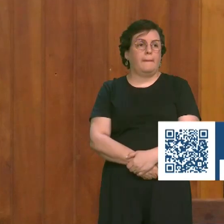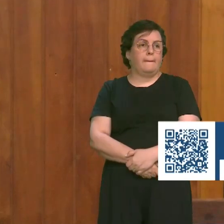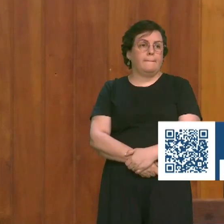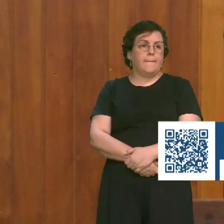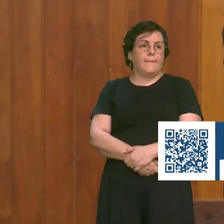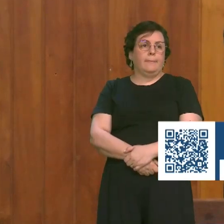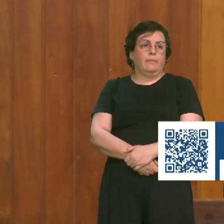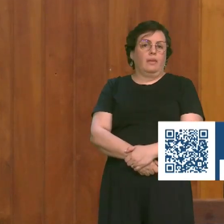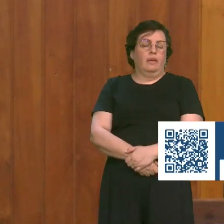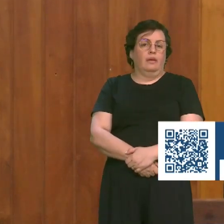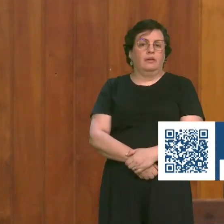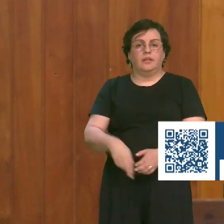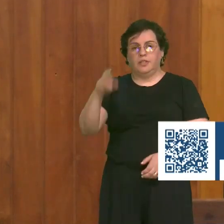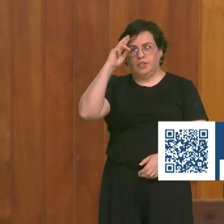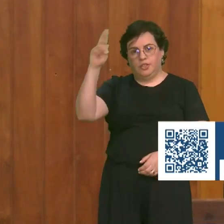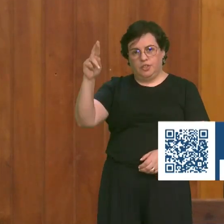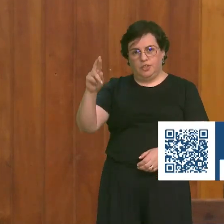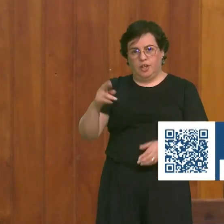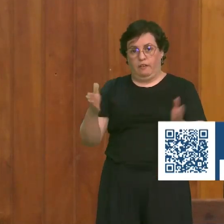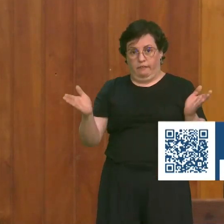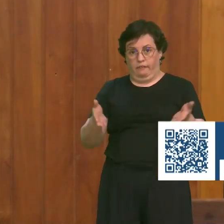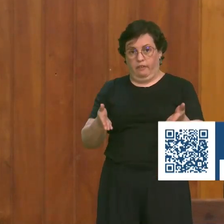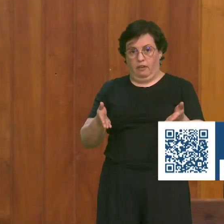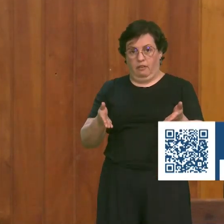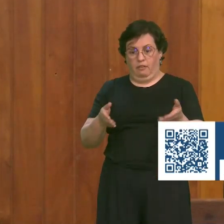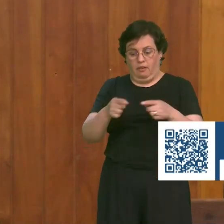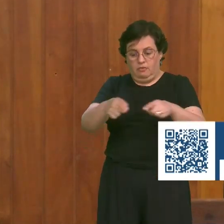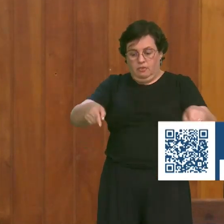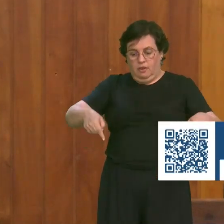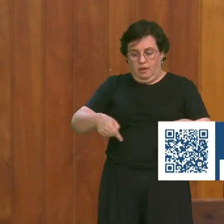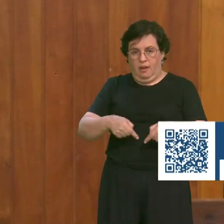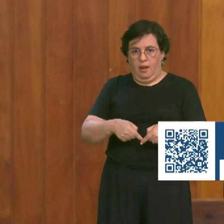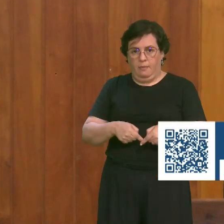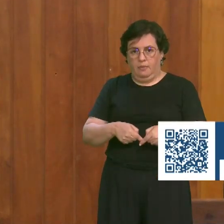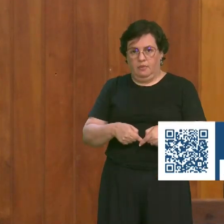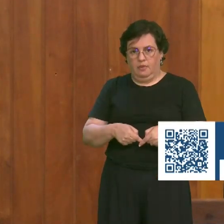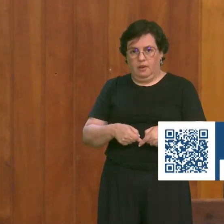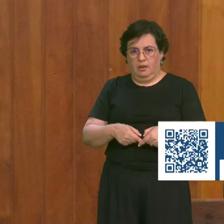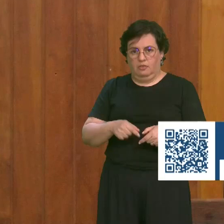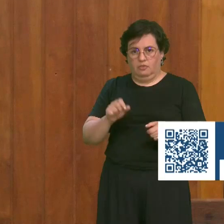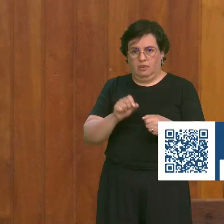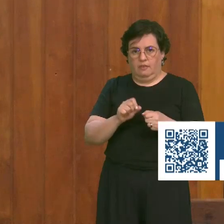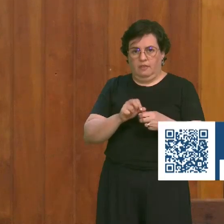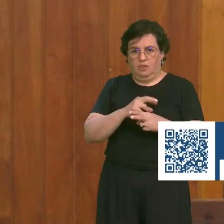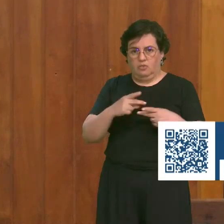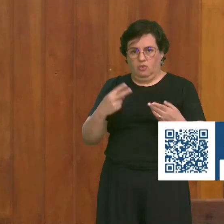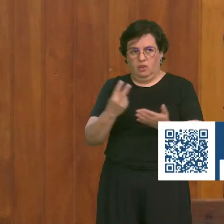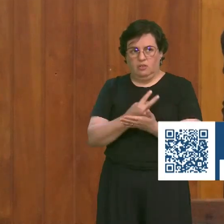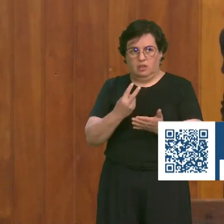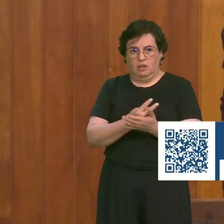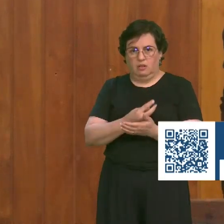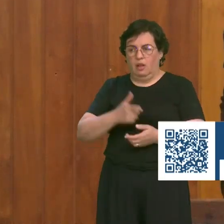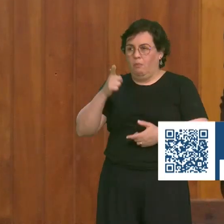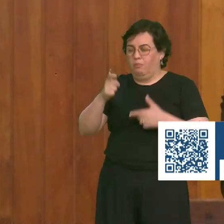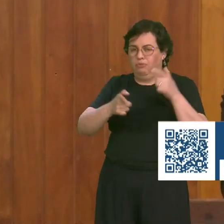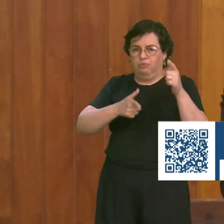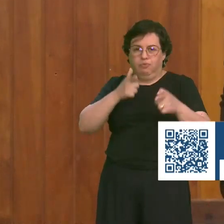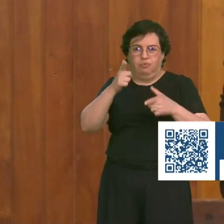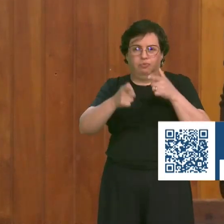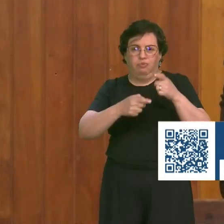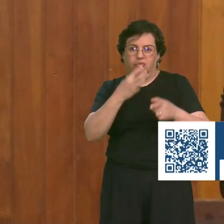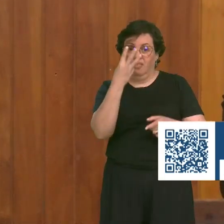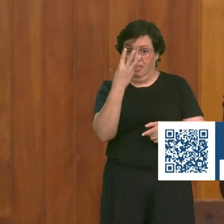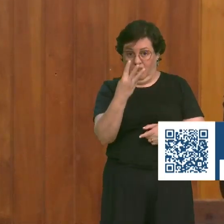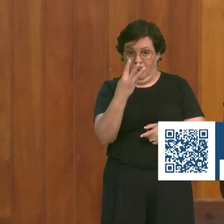chefe de gabinete atual aí ó com suspeitas de regularidades tomou três tiros na rua pouco